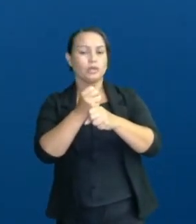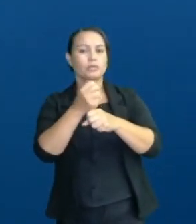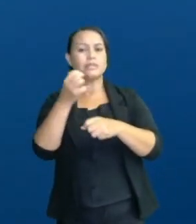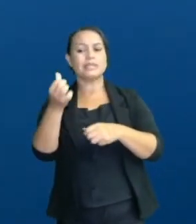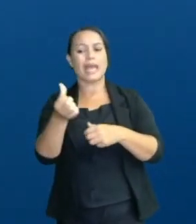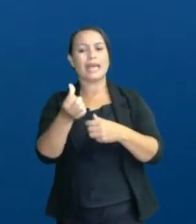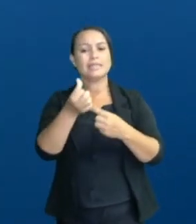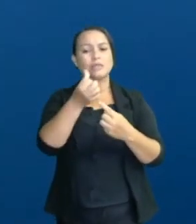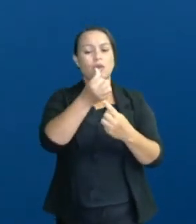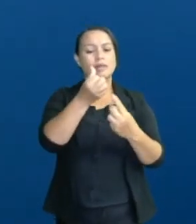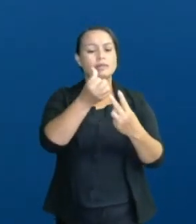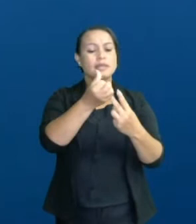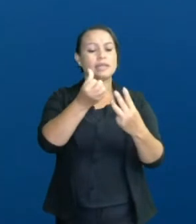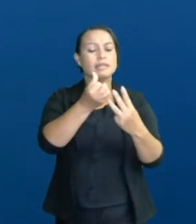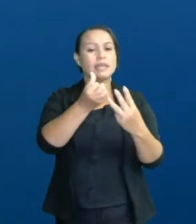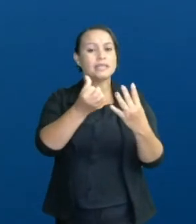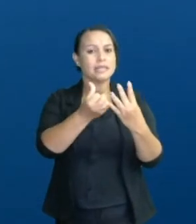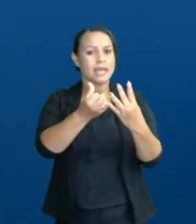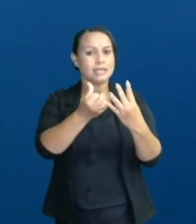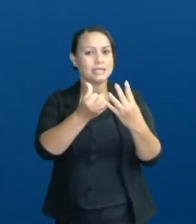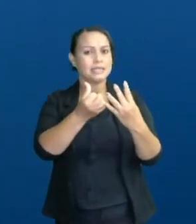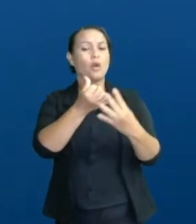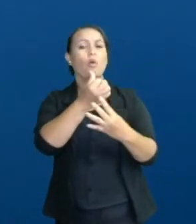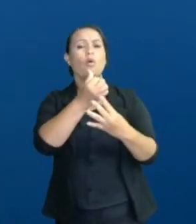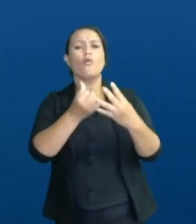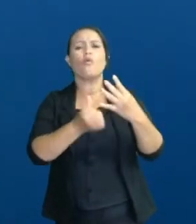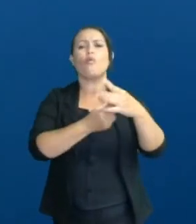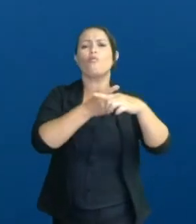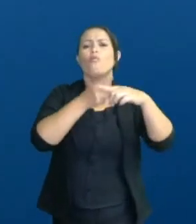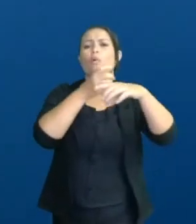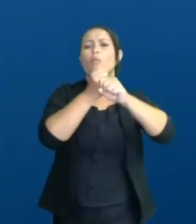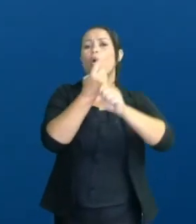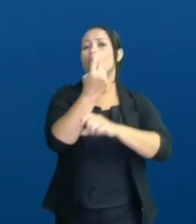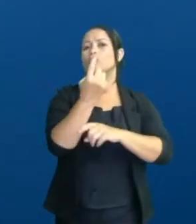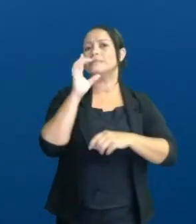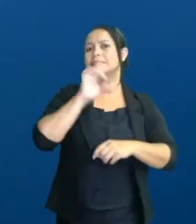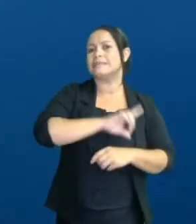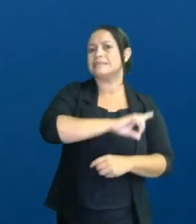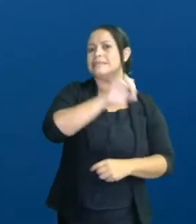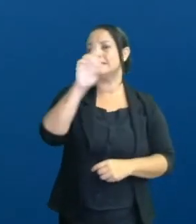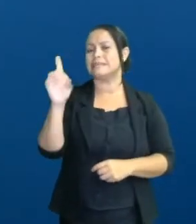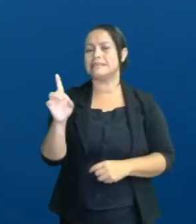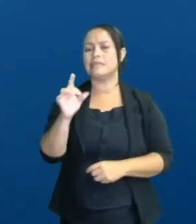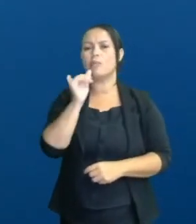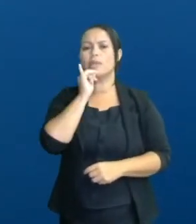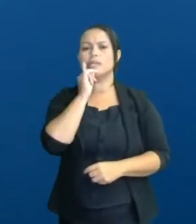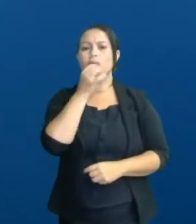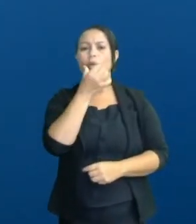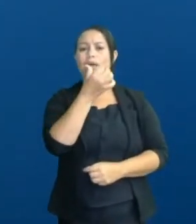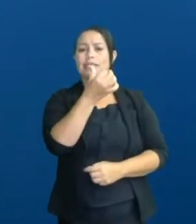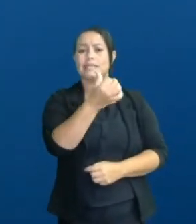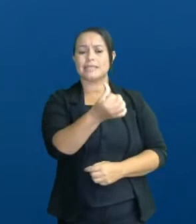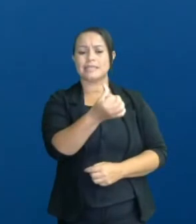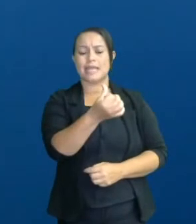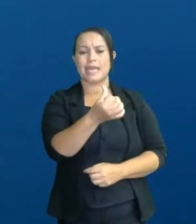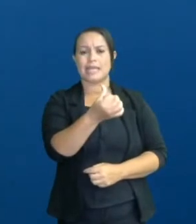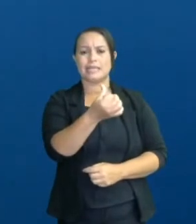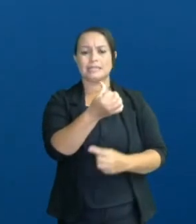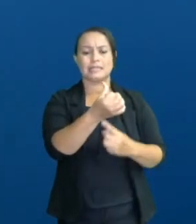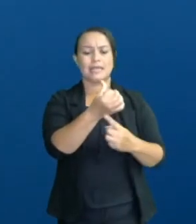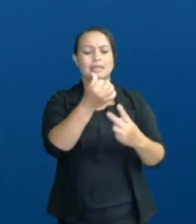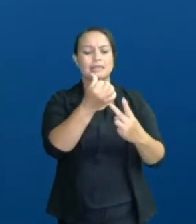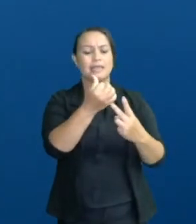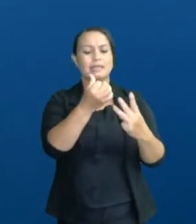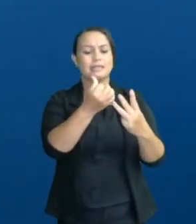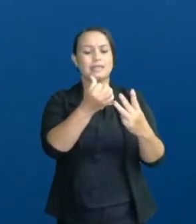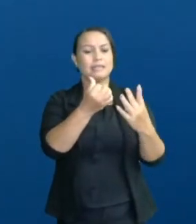pegou essas 6 horas restantes e formou um dia. 6, 4